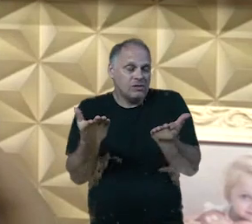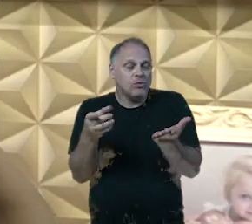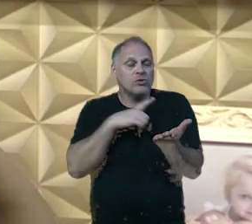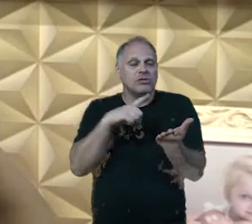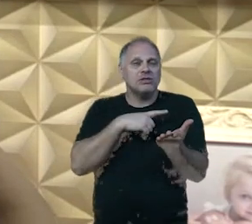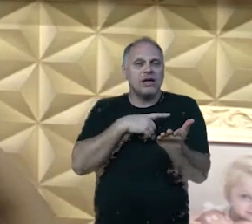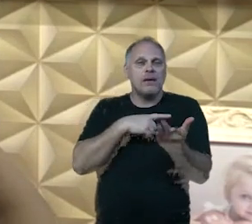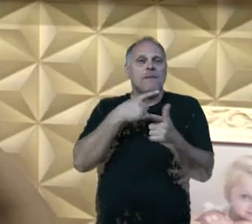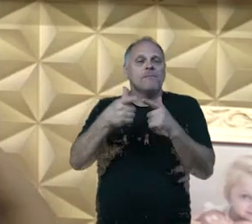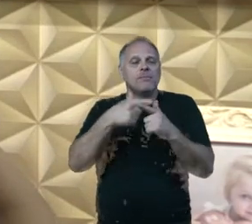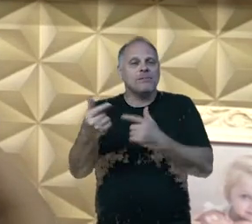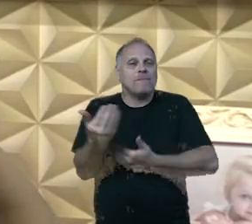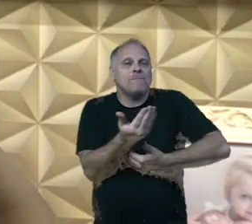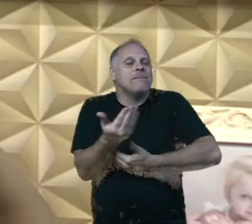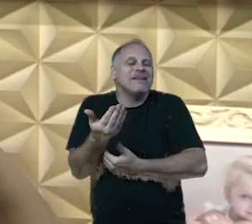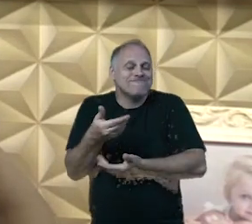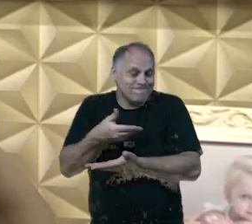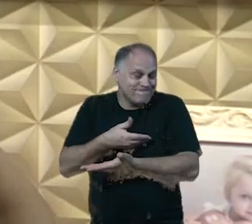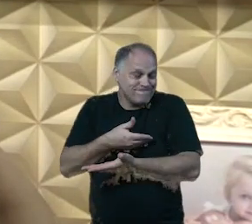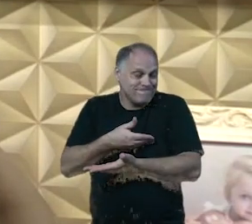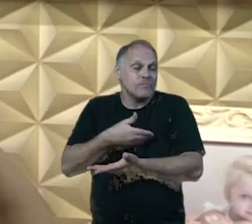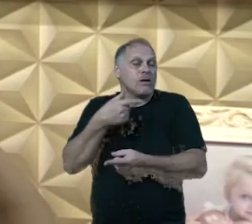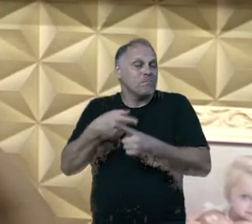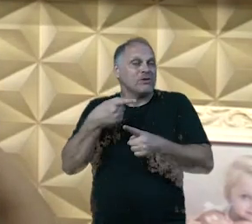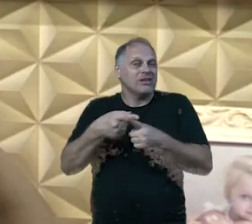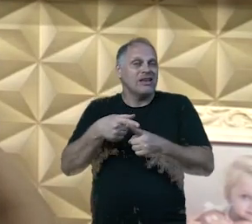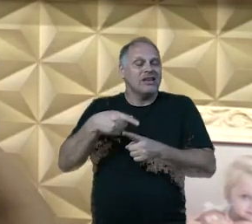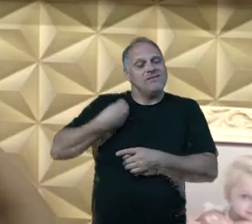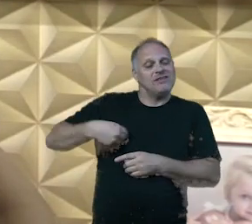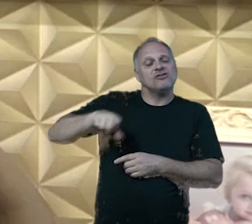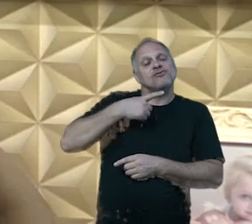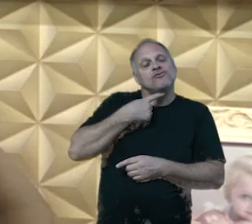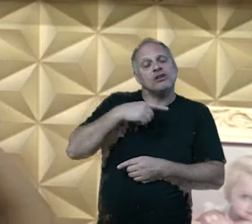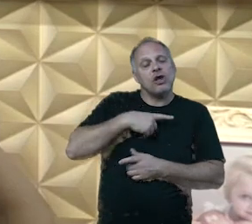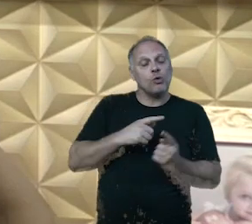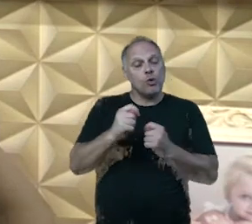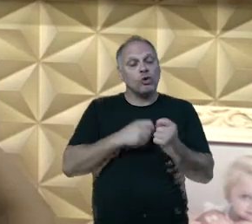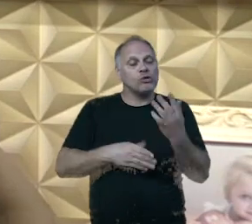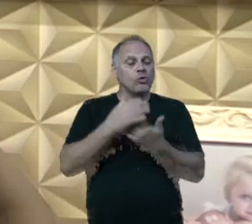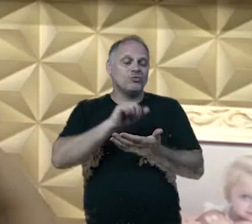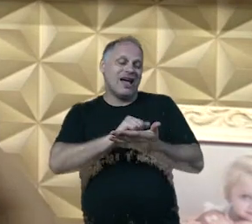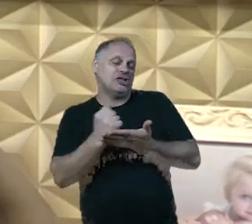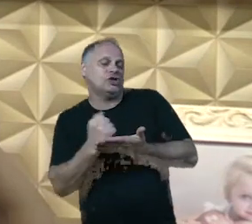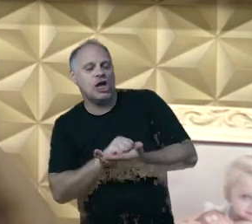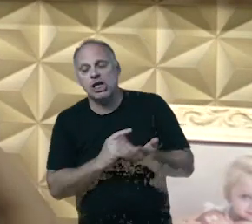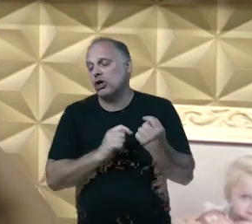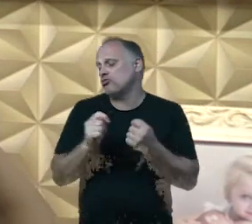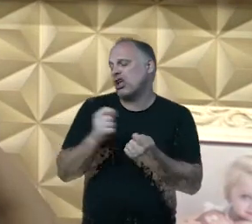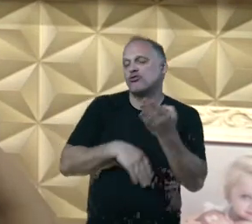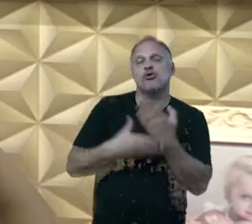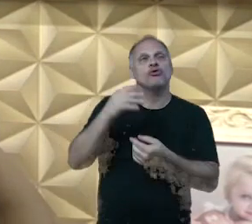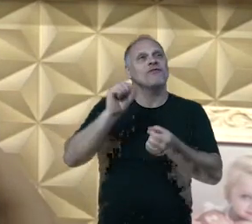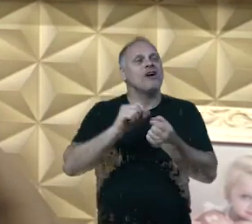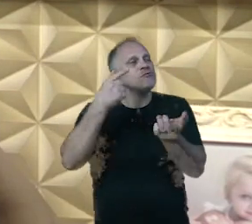tem algum problema com a criança, eu acho que a vida, a gente gosta de ter tanto controle sobre a agenda, sobre tudo que a gente vai